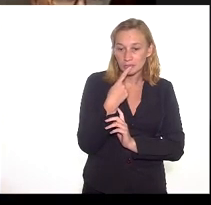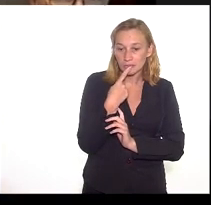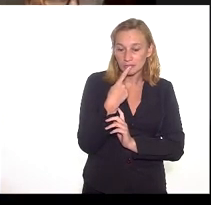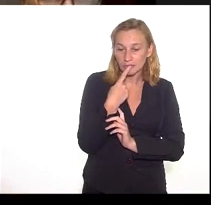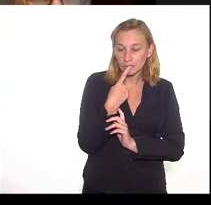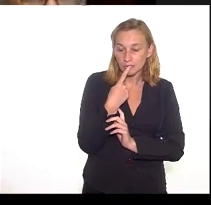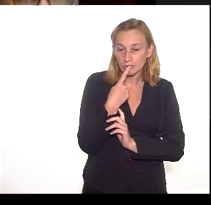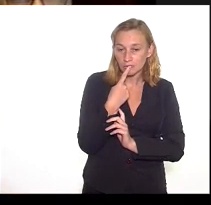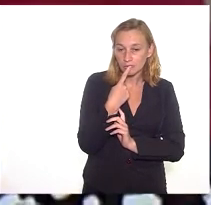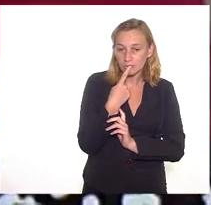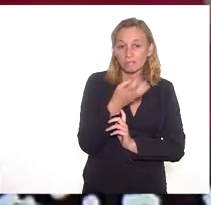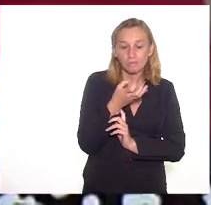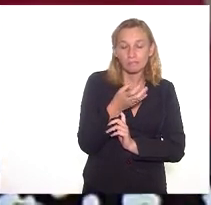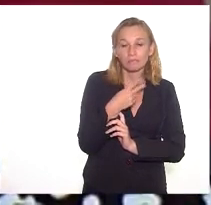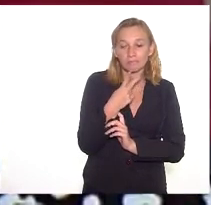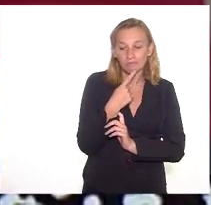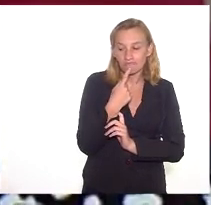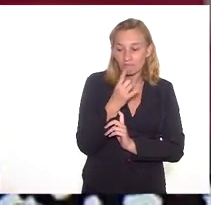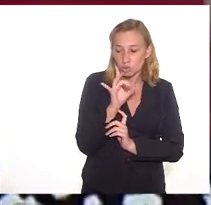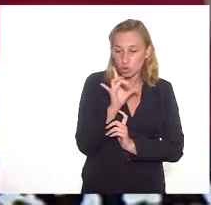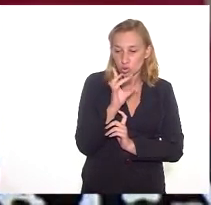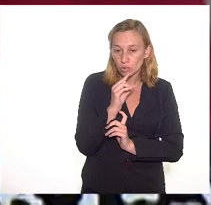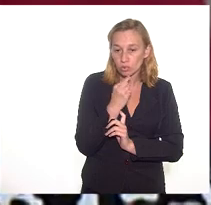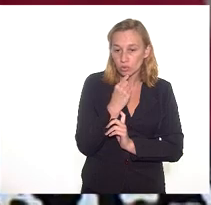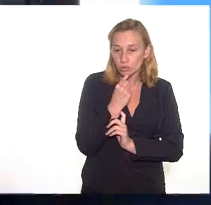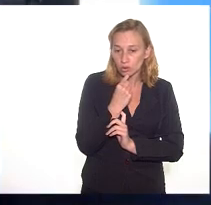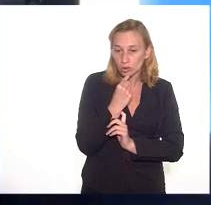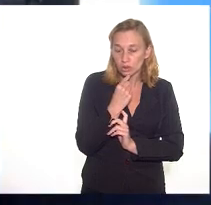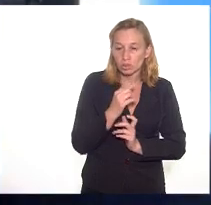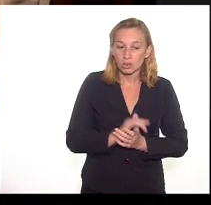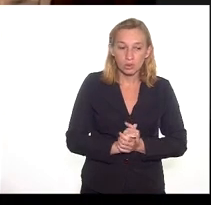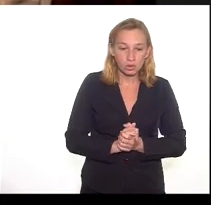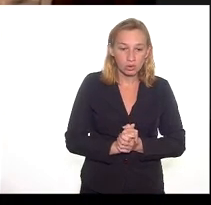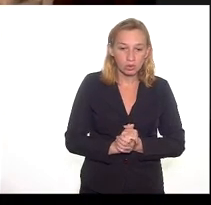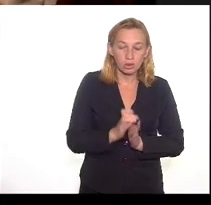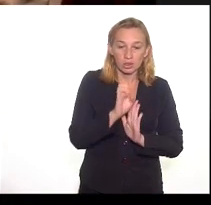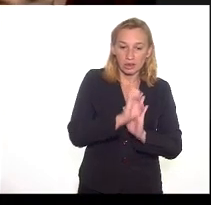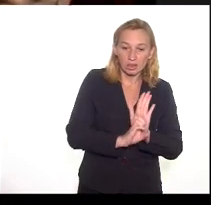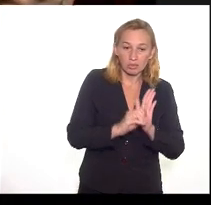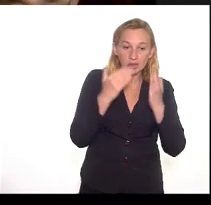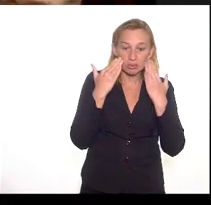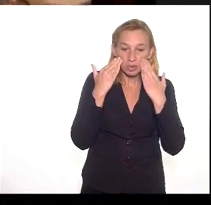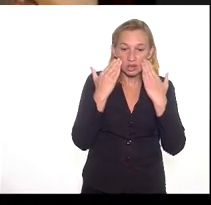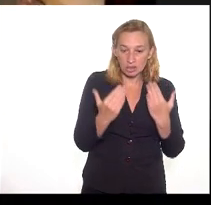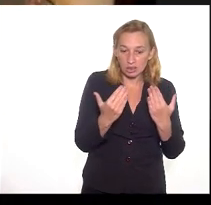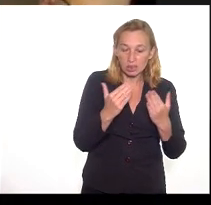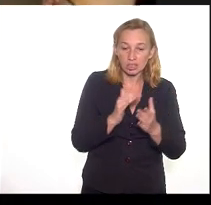deputado. Não, mas eu queria só fazer uma ponderação pelo seguinte, que a emenda apresentada,